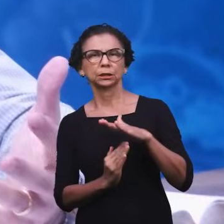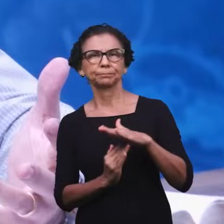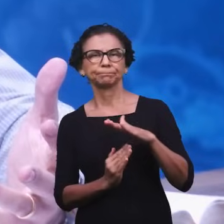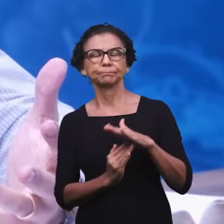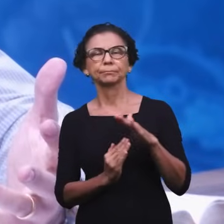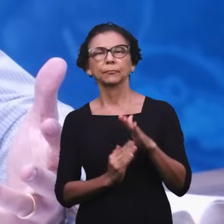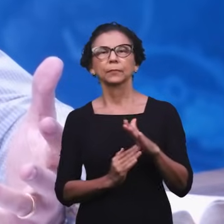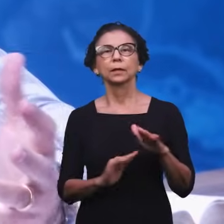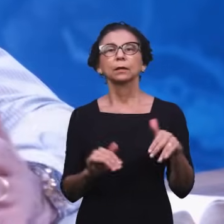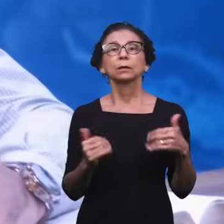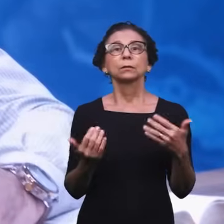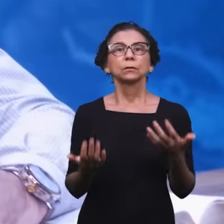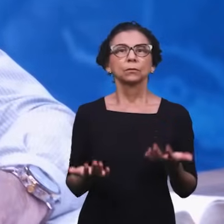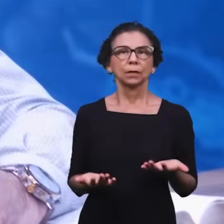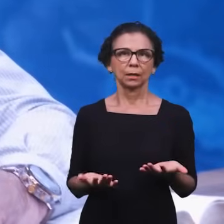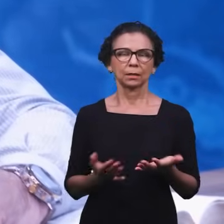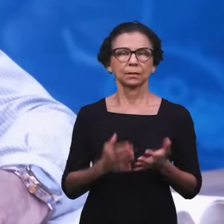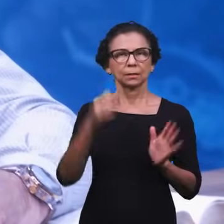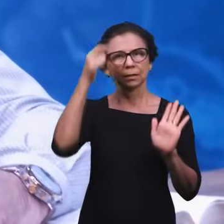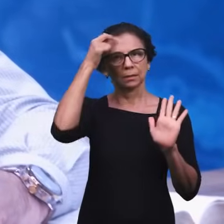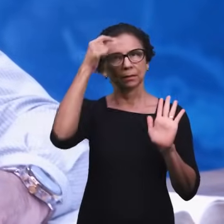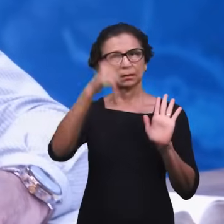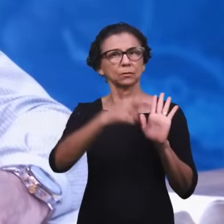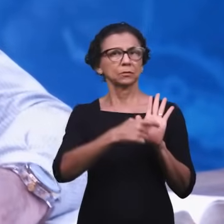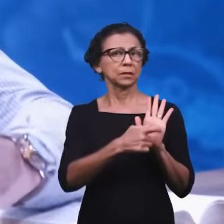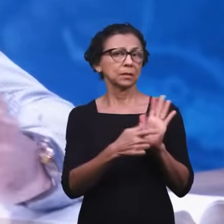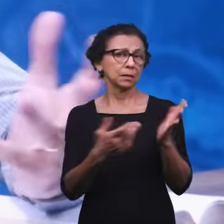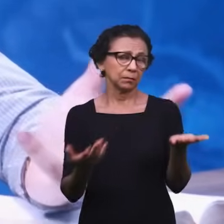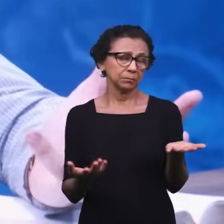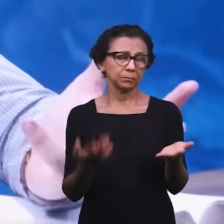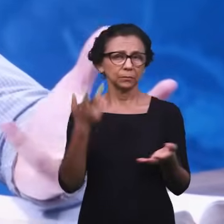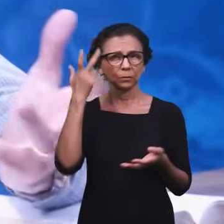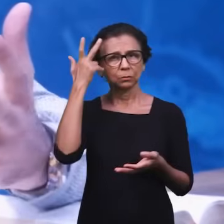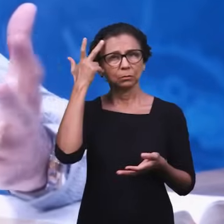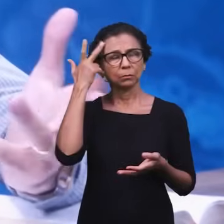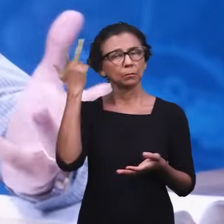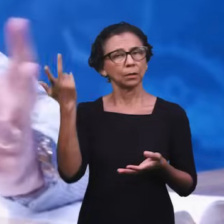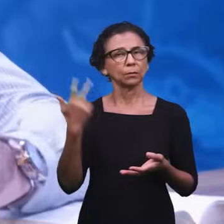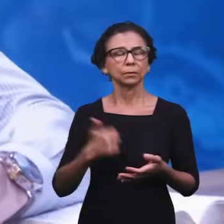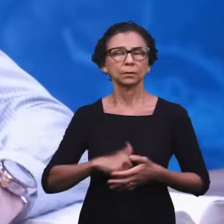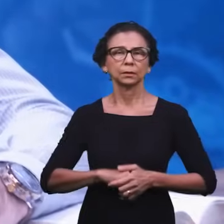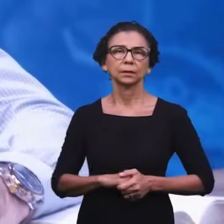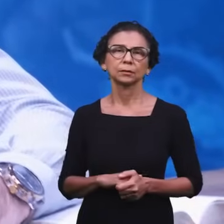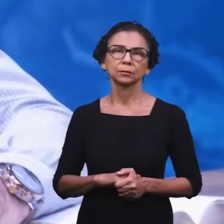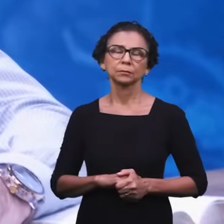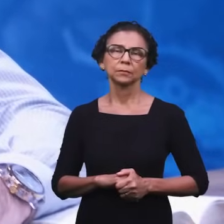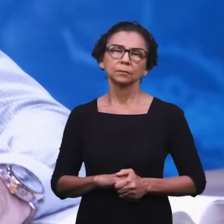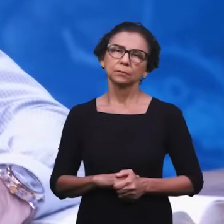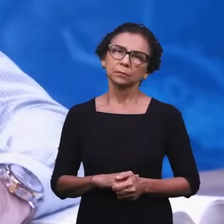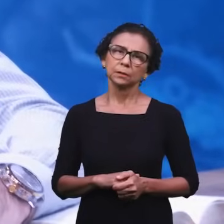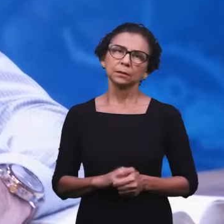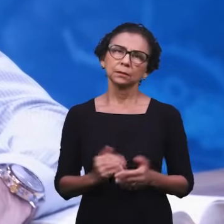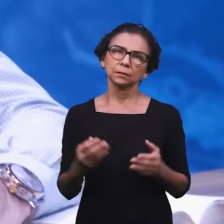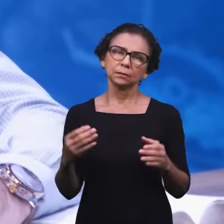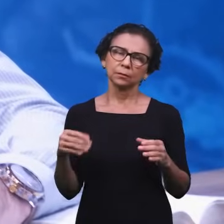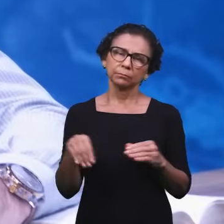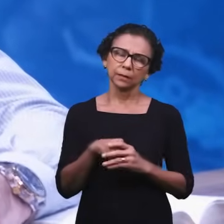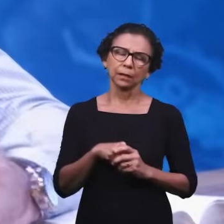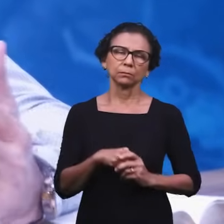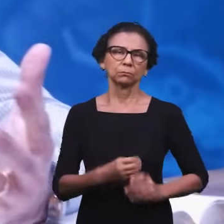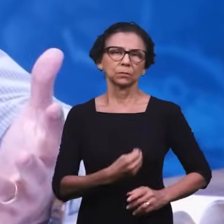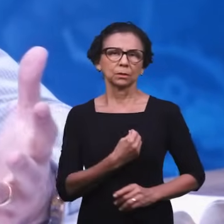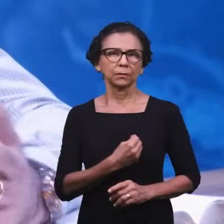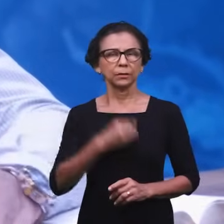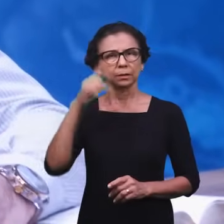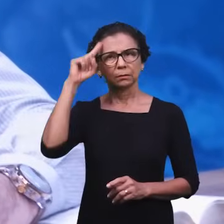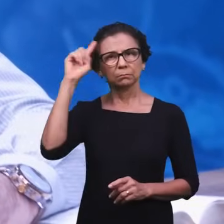os limites dessa inteligência artificial que faz parte, de uma certa forma, da nossa vida, do nosso cotidiano? Nós